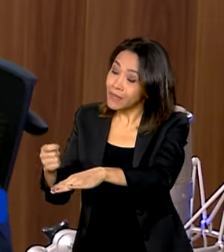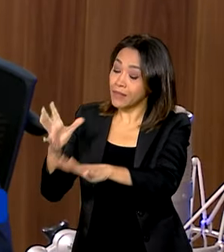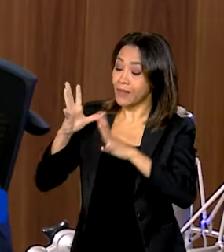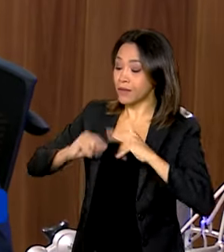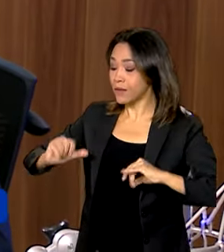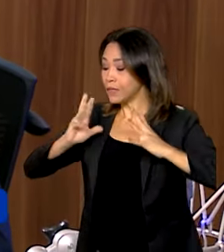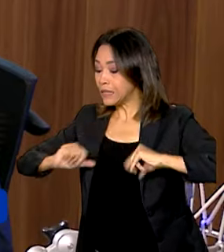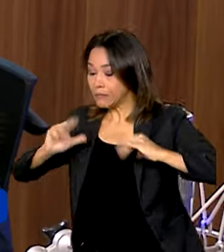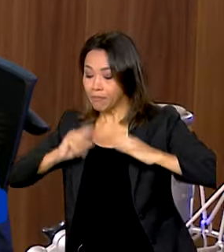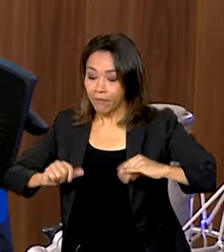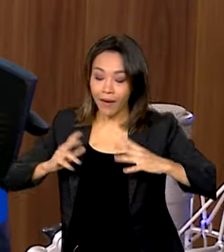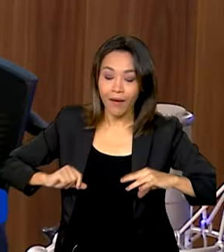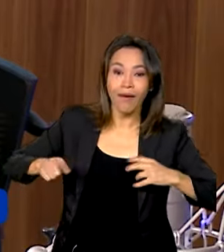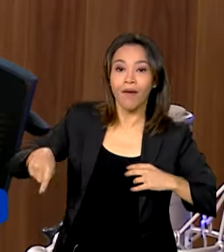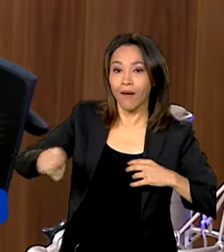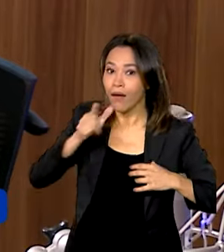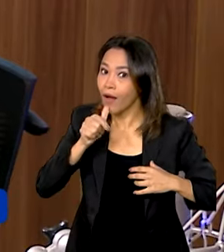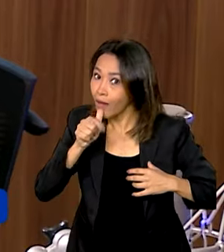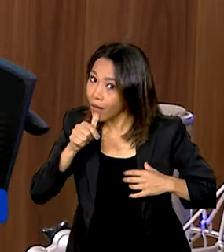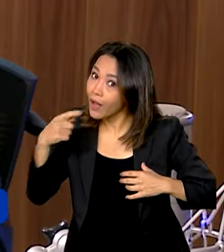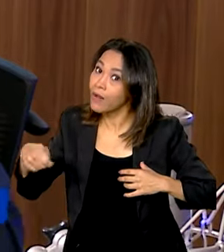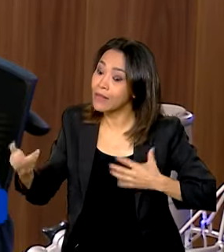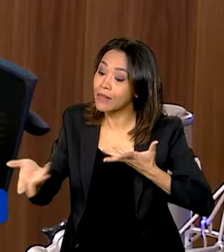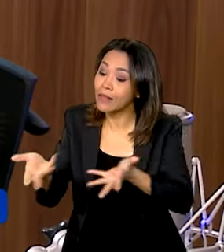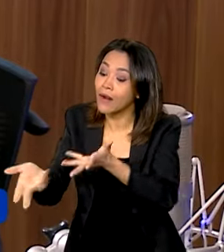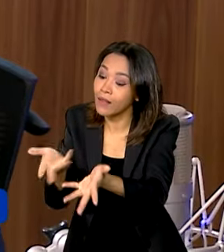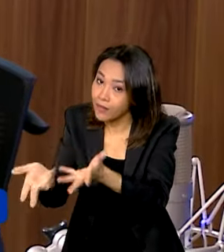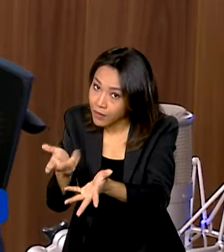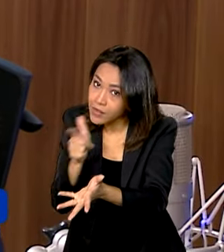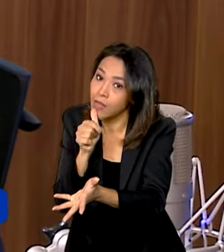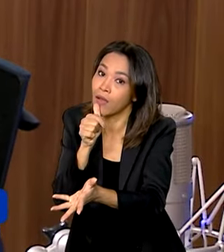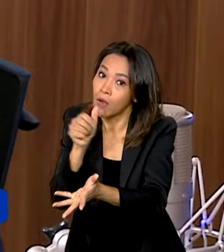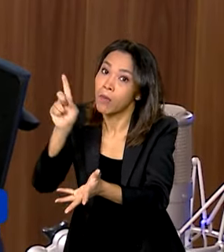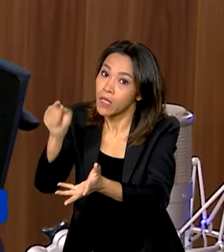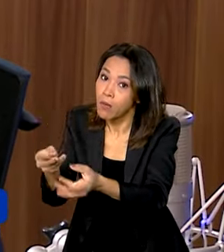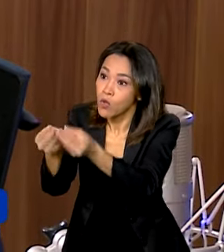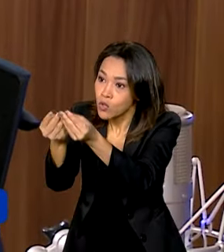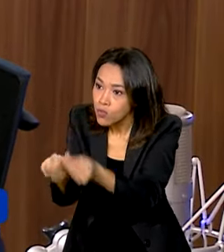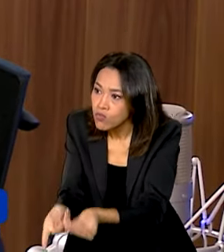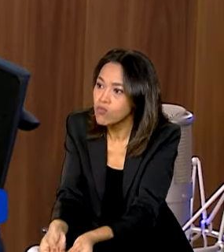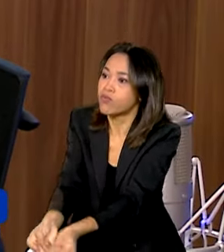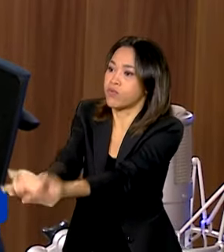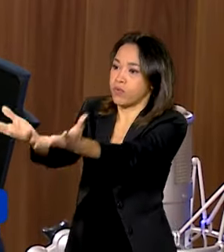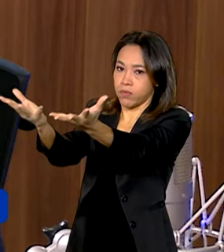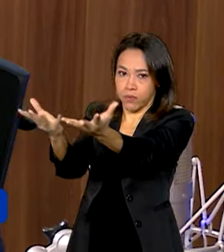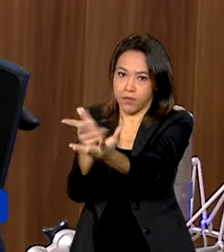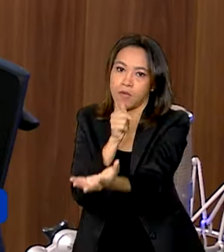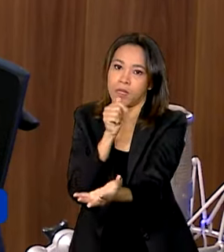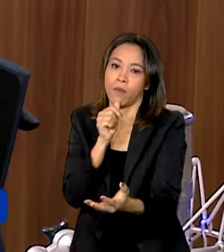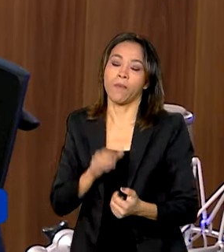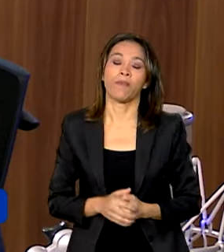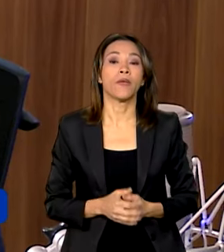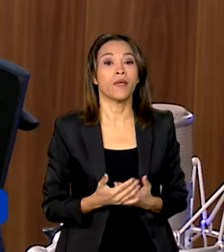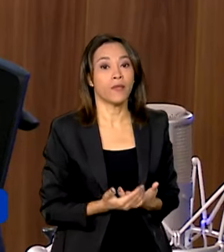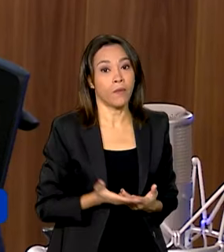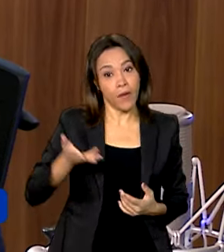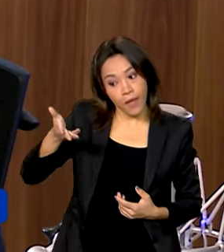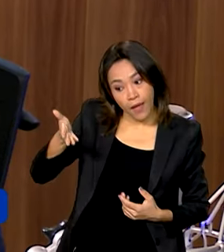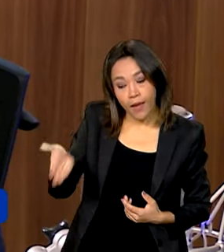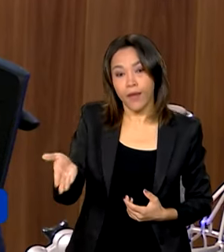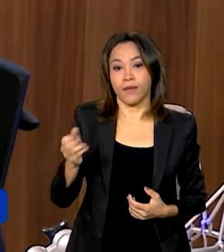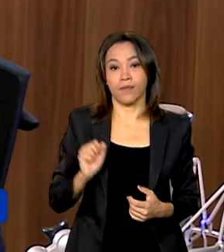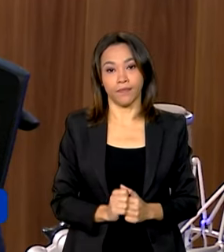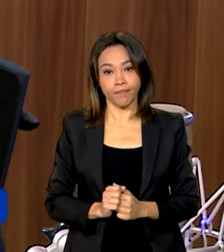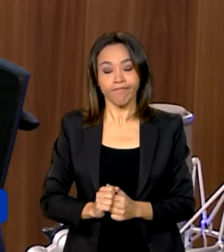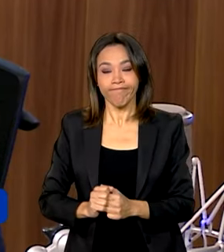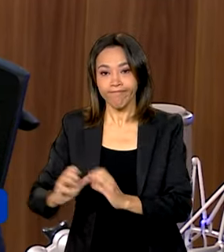serem eh construída para poder tratar essa água bruta e ir distribuindo Então esta autura do Agreste a primeira